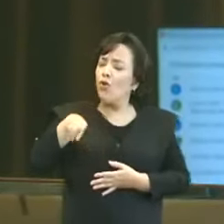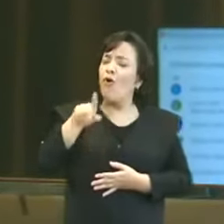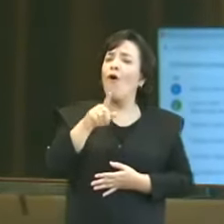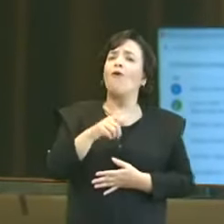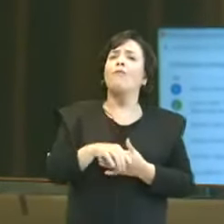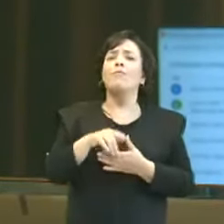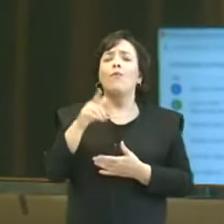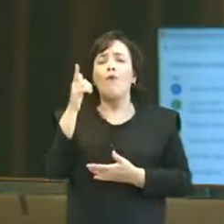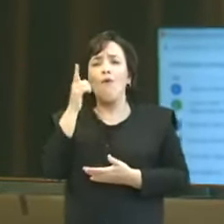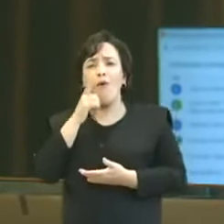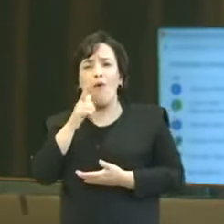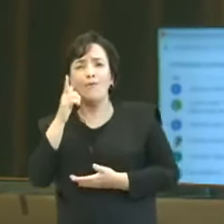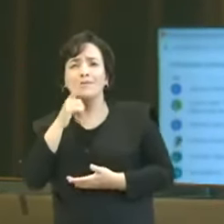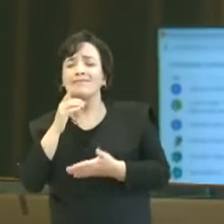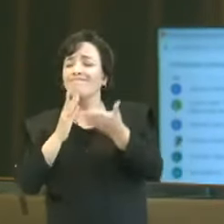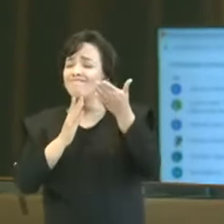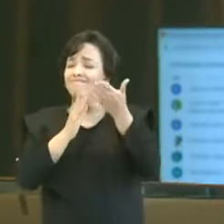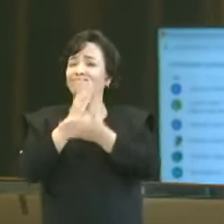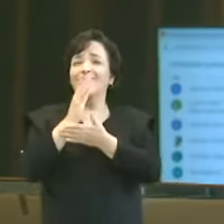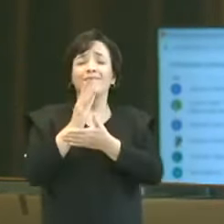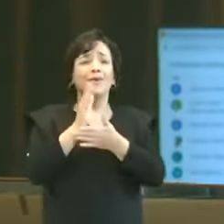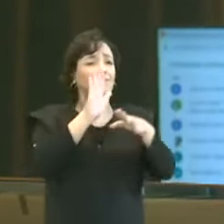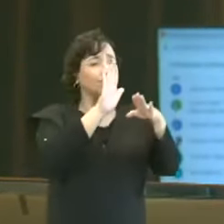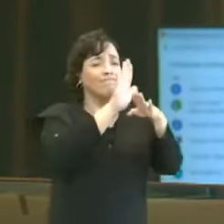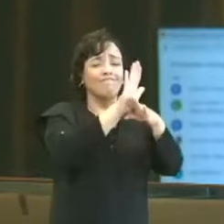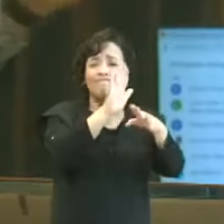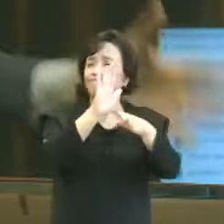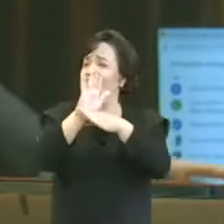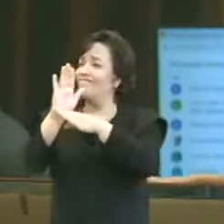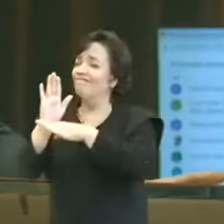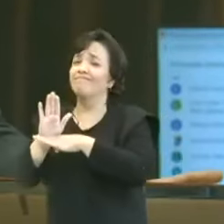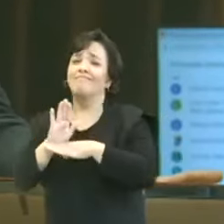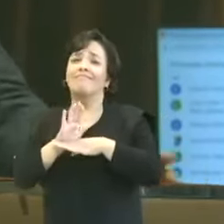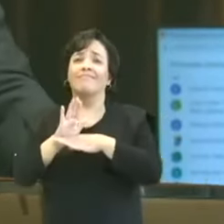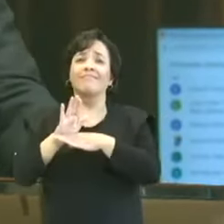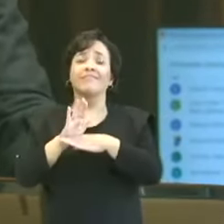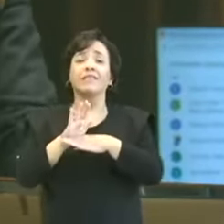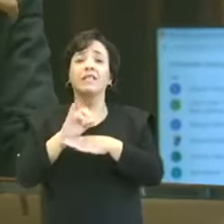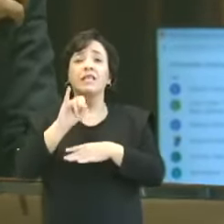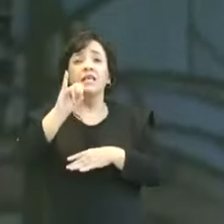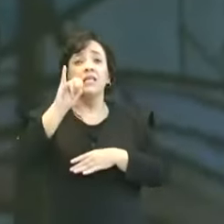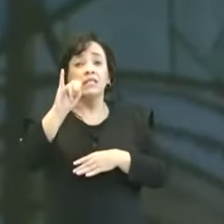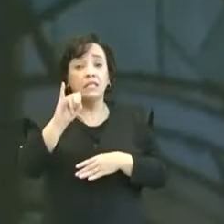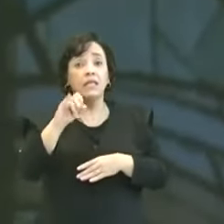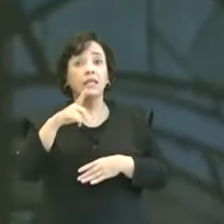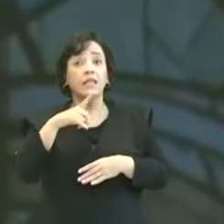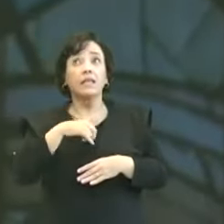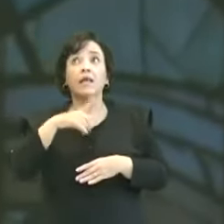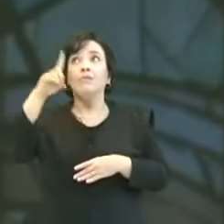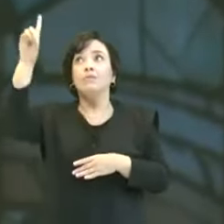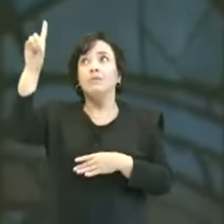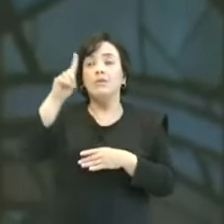vamos dar, nós vamos doar, nós vamos viver, porque se temos Ele, temos tudo.